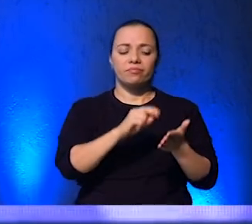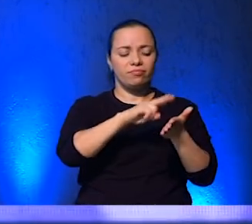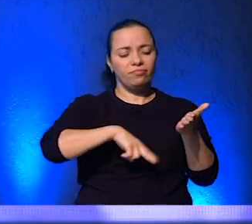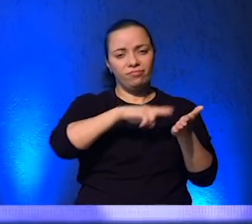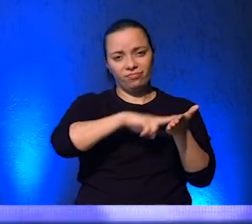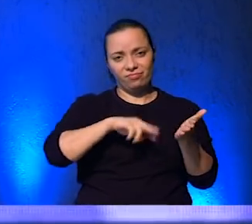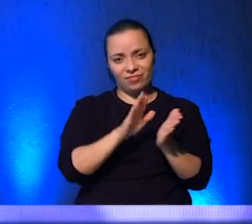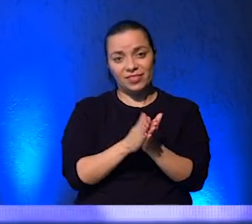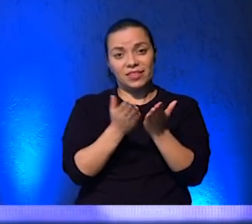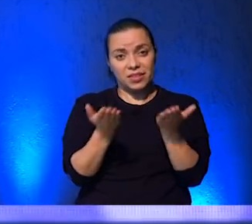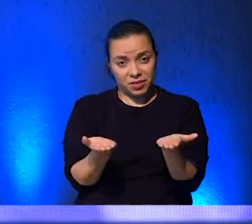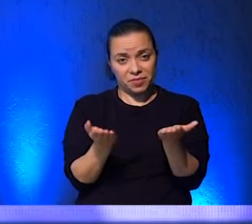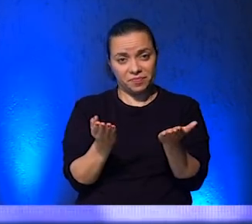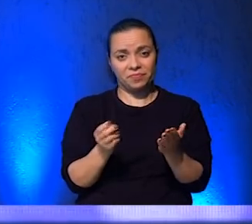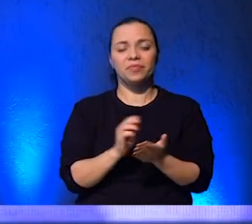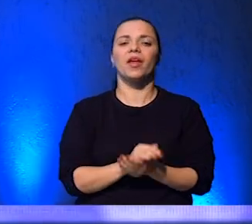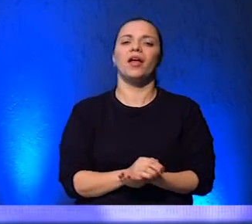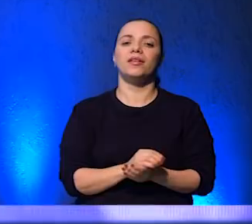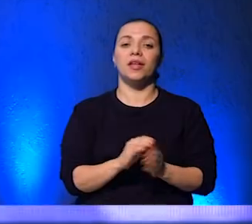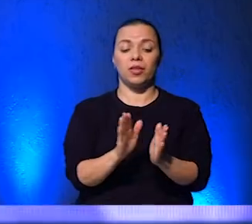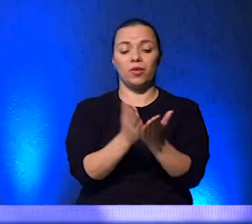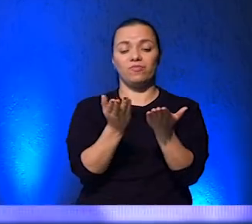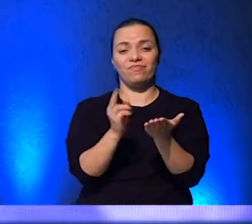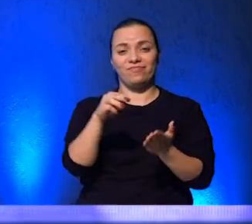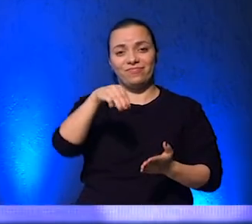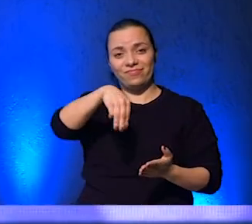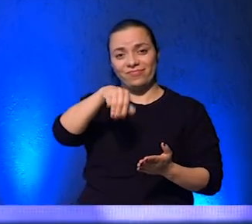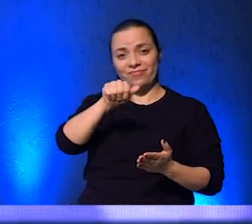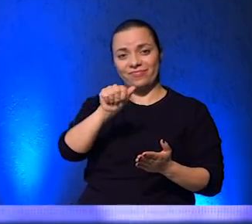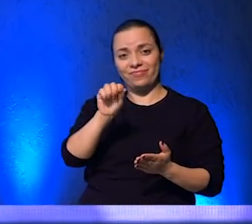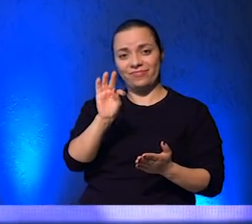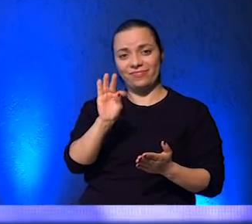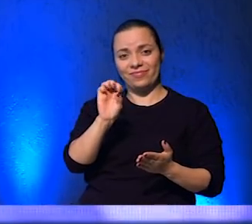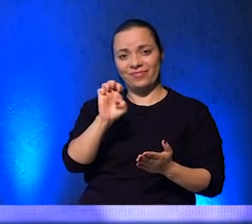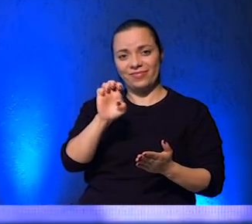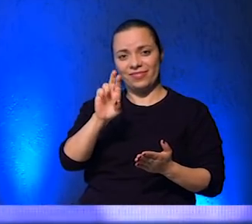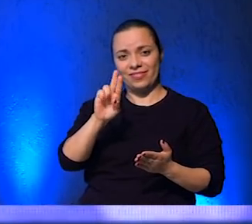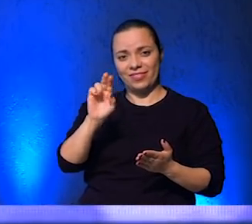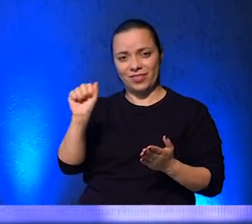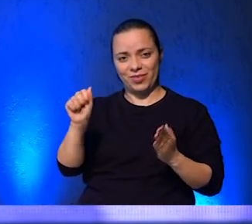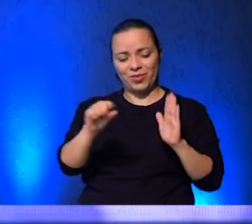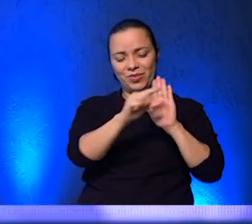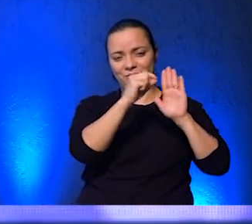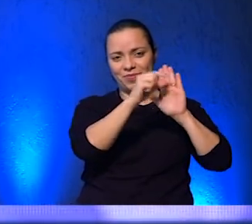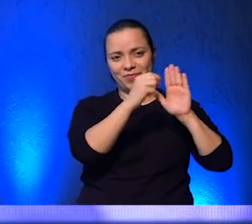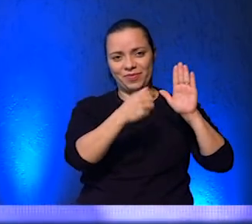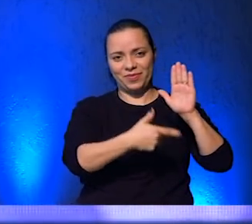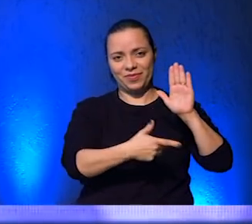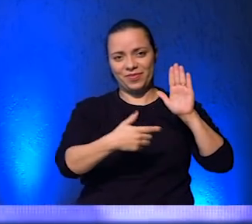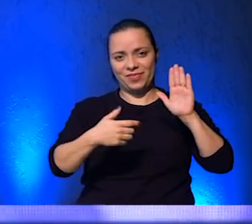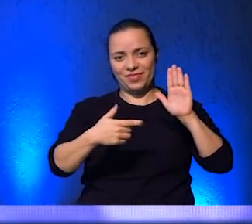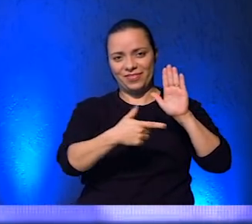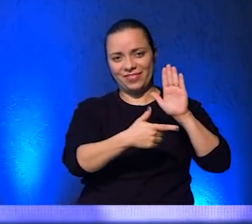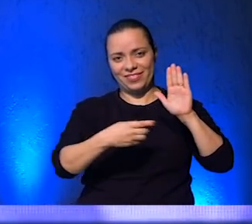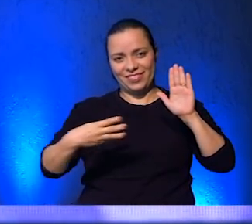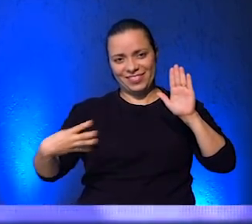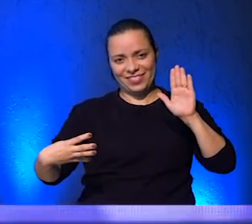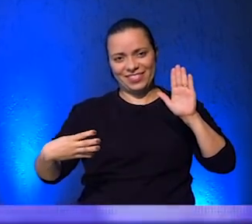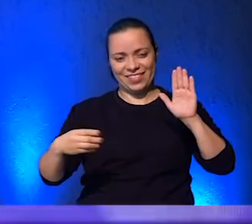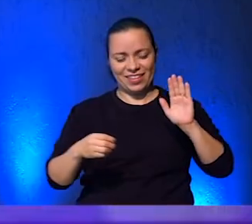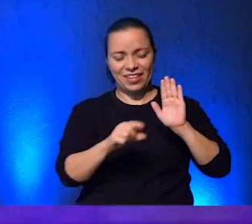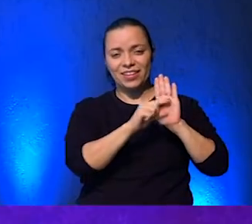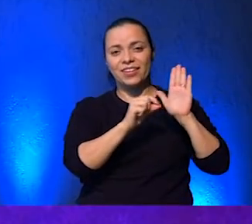texto que nós vamos ler hoje está em mateus capítulo 24 o versículo 37 e 38